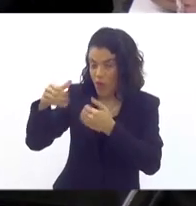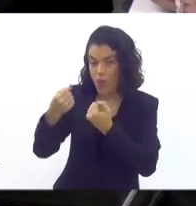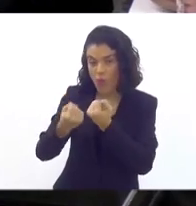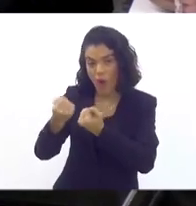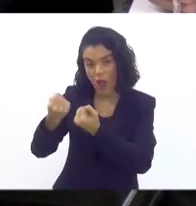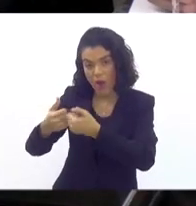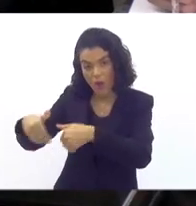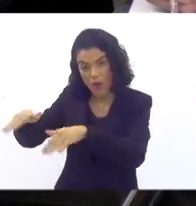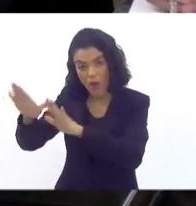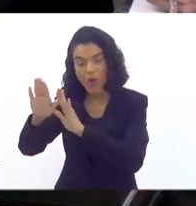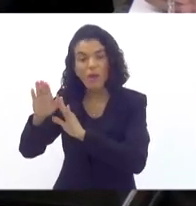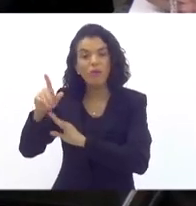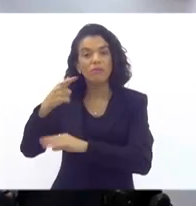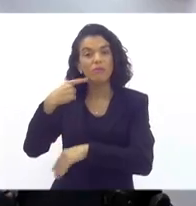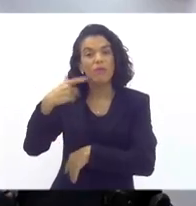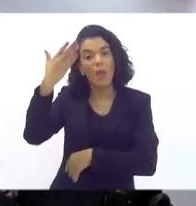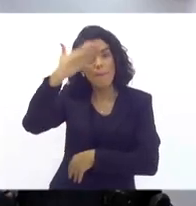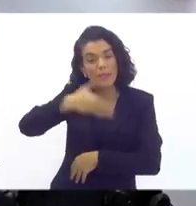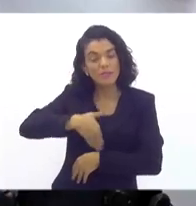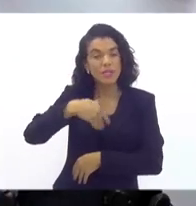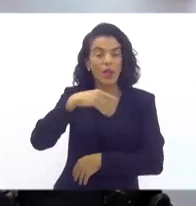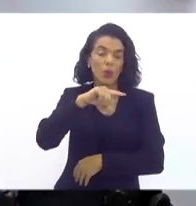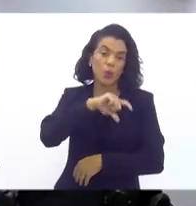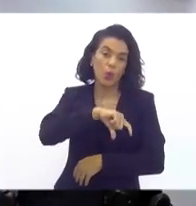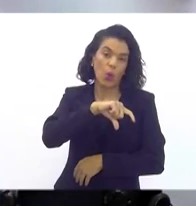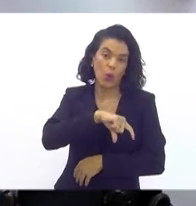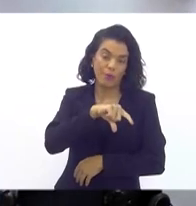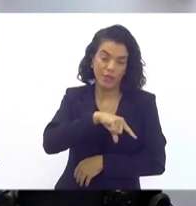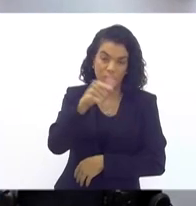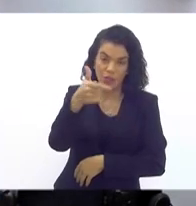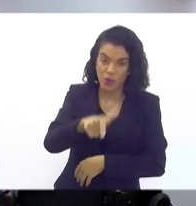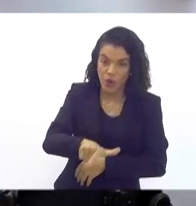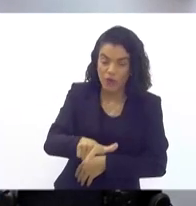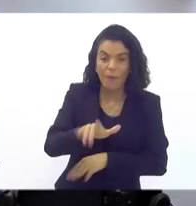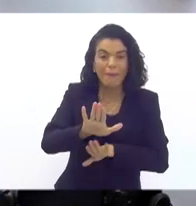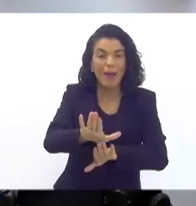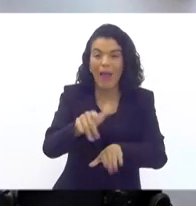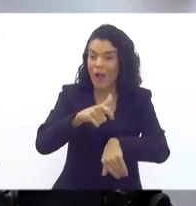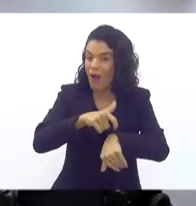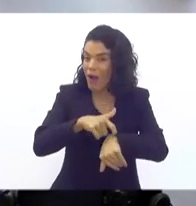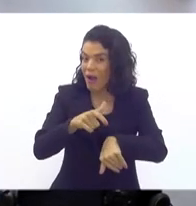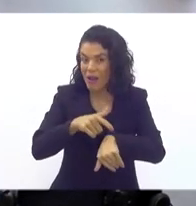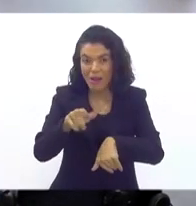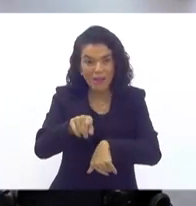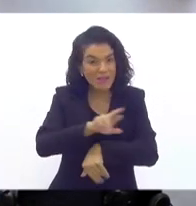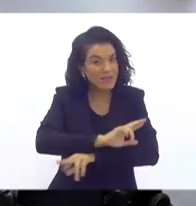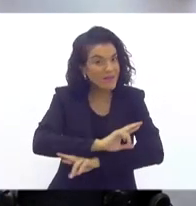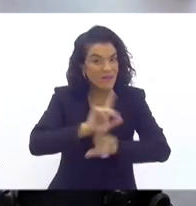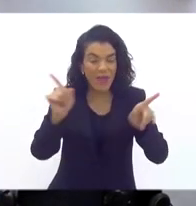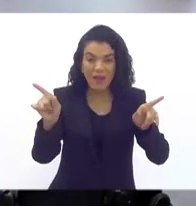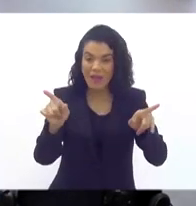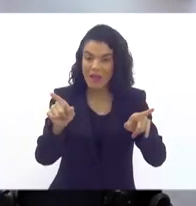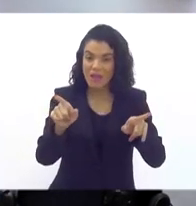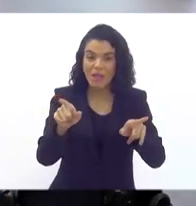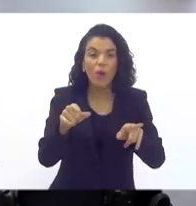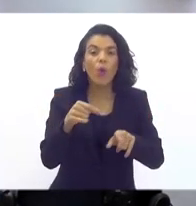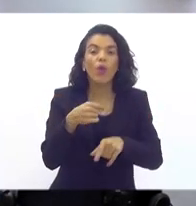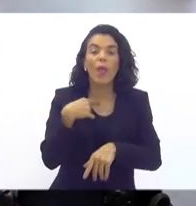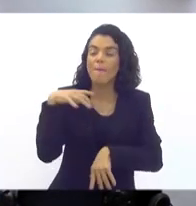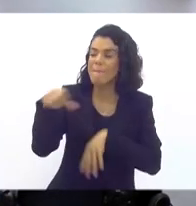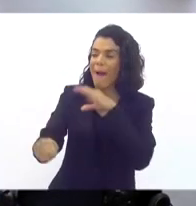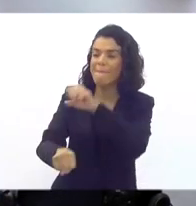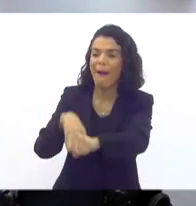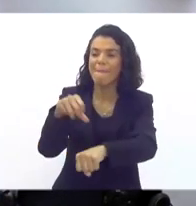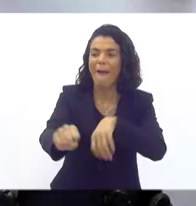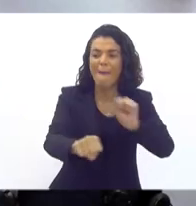e ele tem os dias dele para apresentar o documento ou pagar mas no momento não tá acontecendo isso tá uma indústria de caça níquel